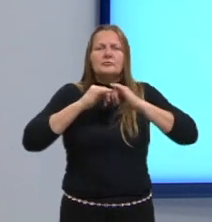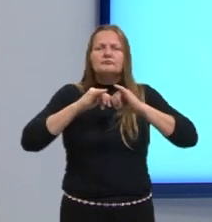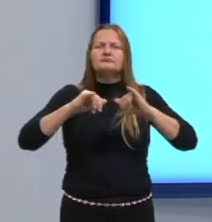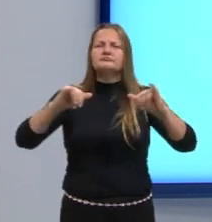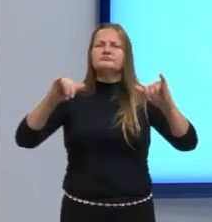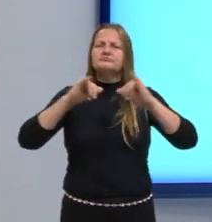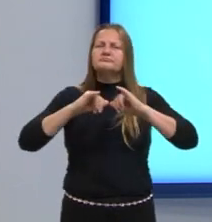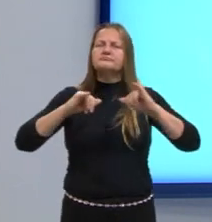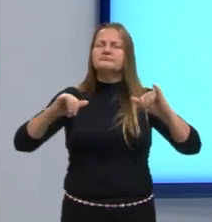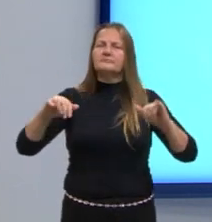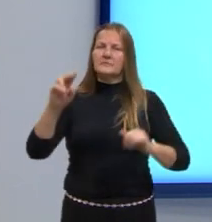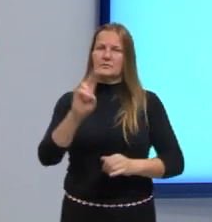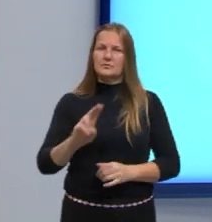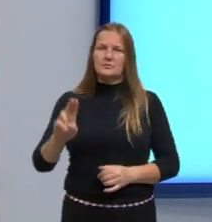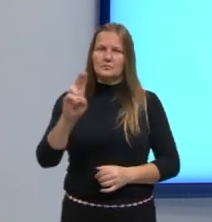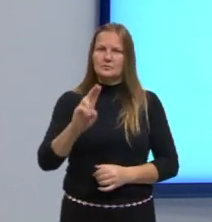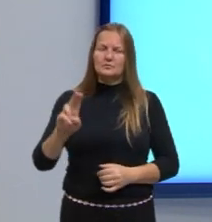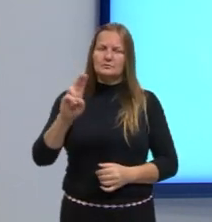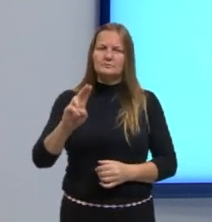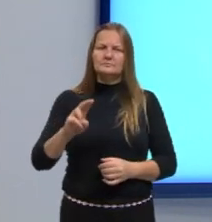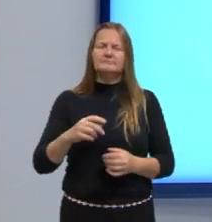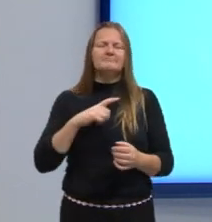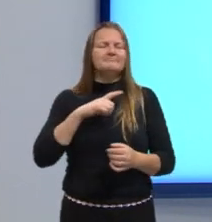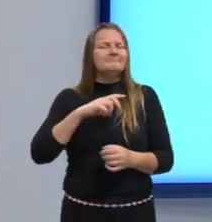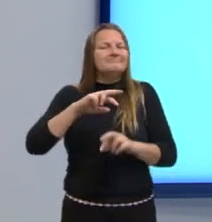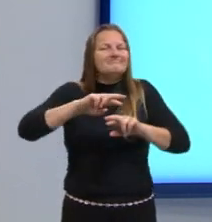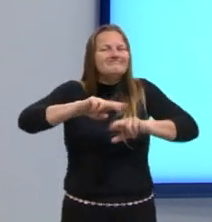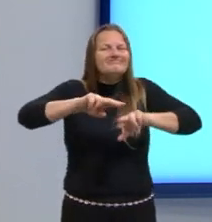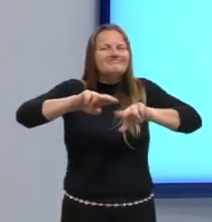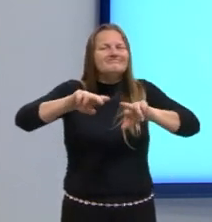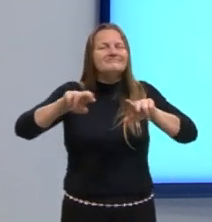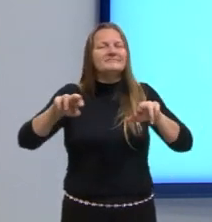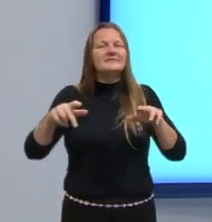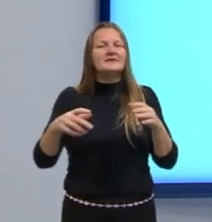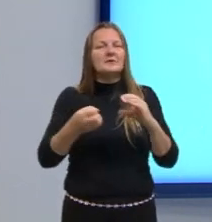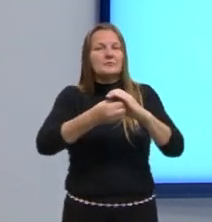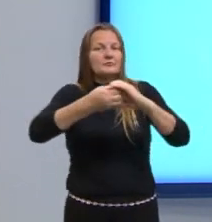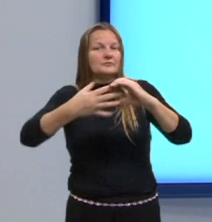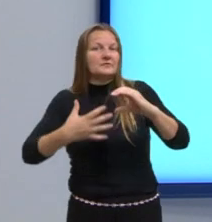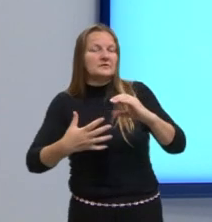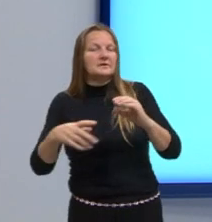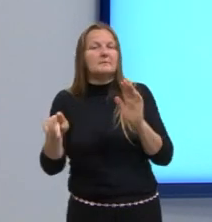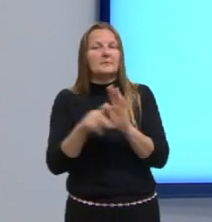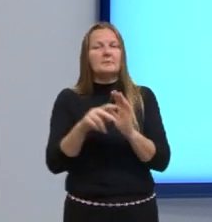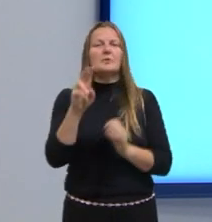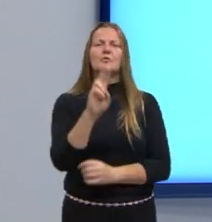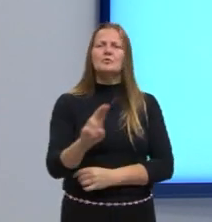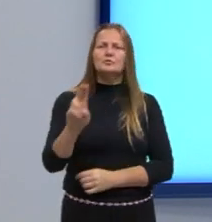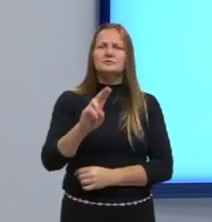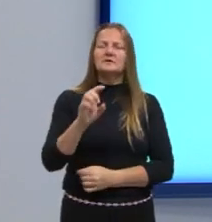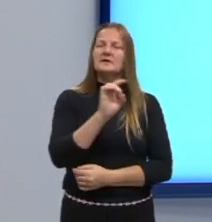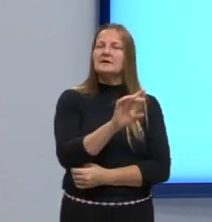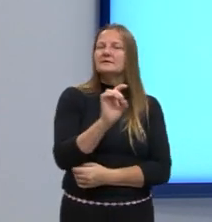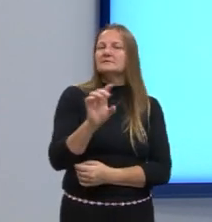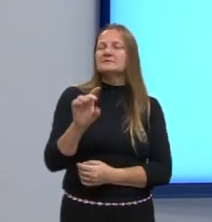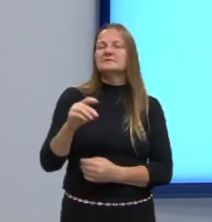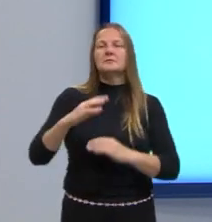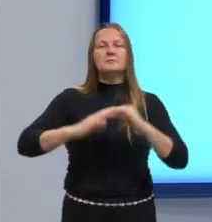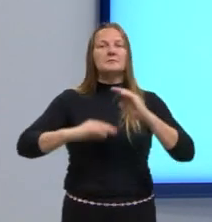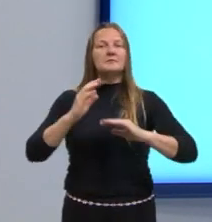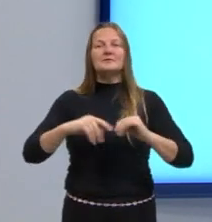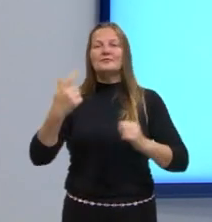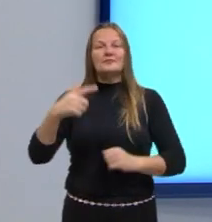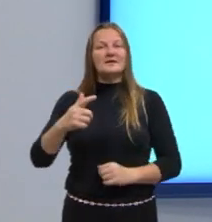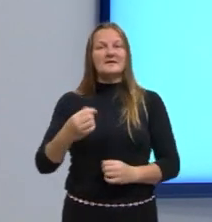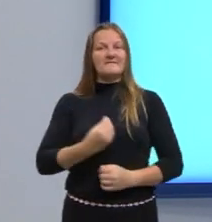a sua utilização a gente possui uma ampla diversidade de propriedades e aplicações é praticamente impossível